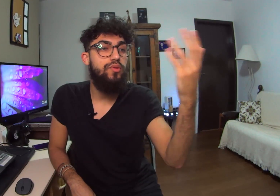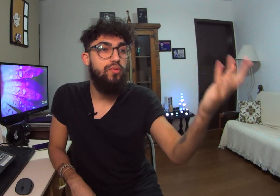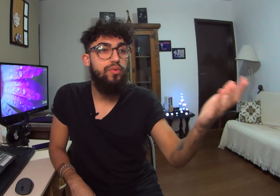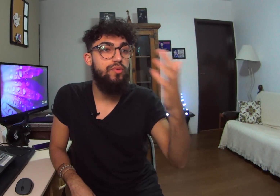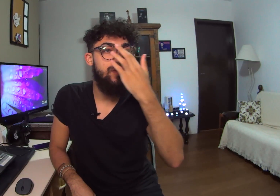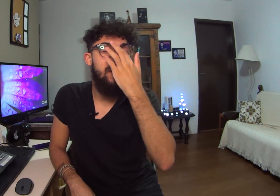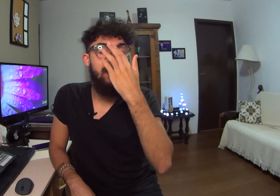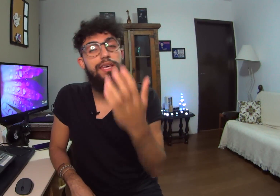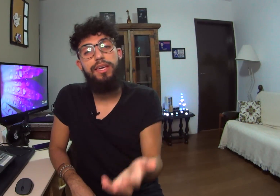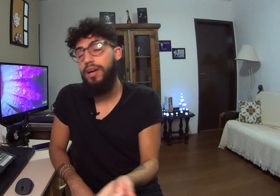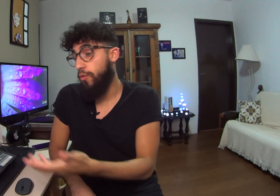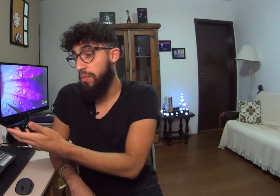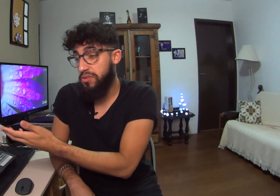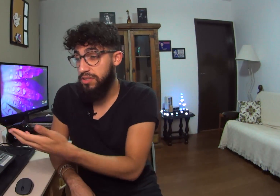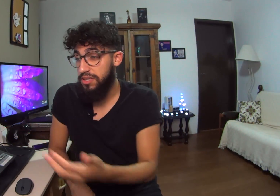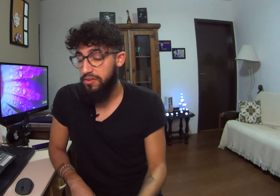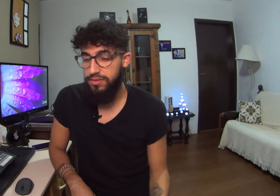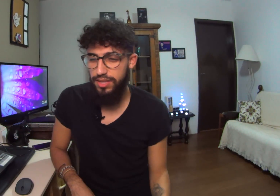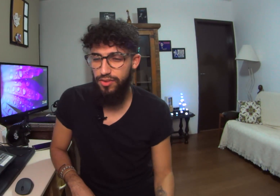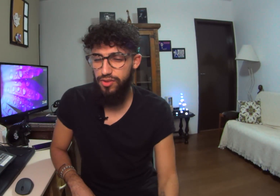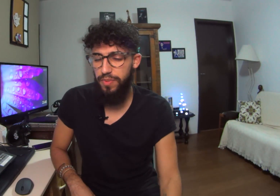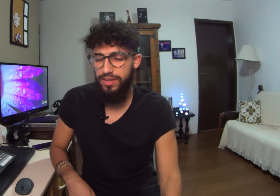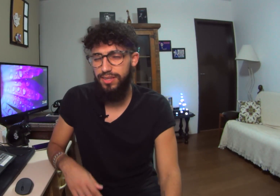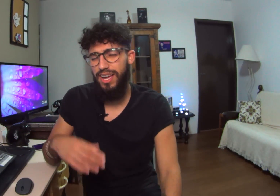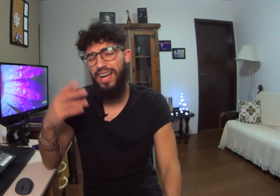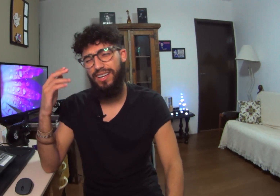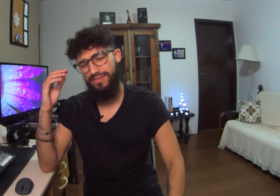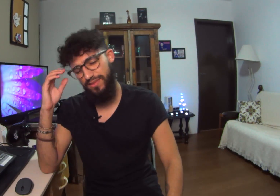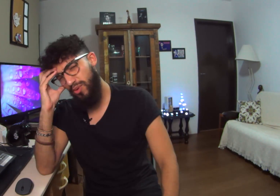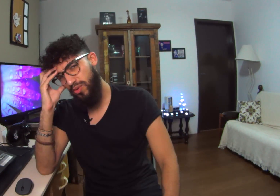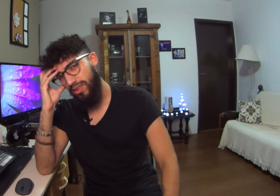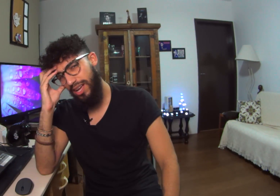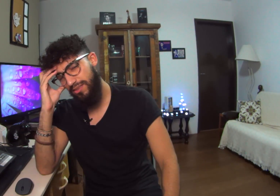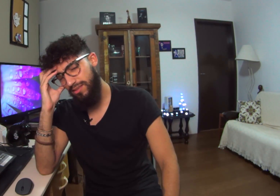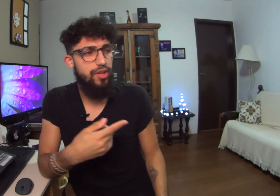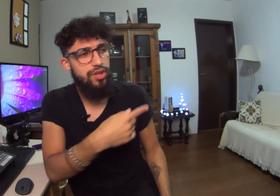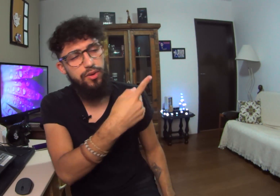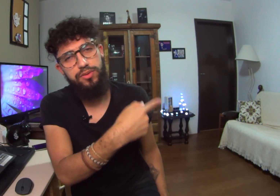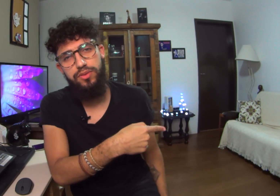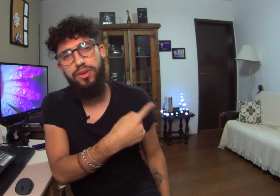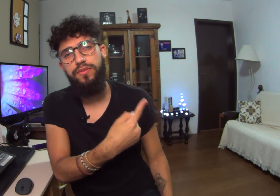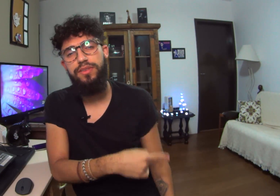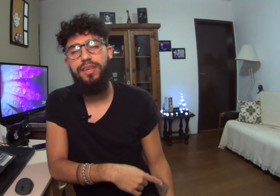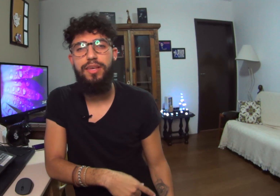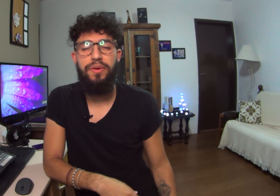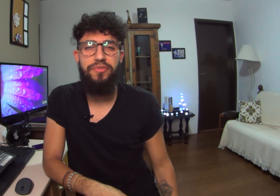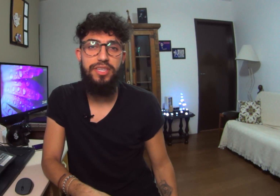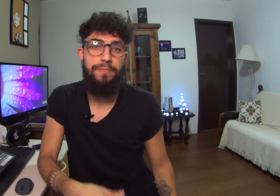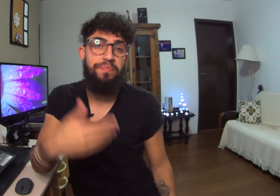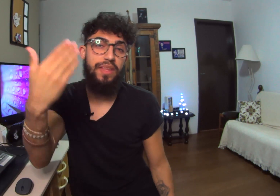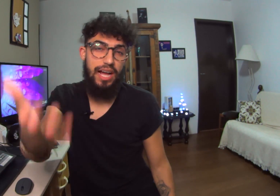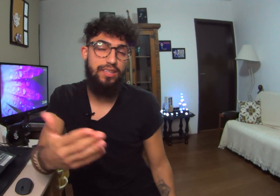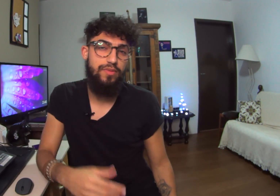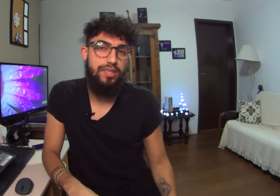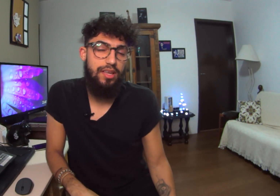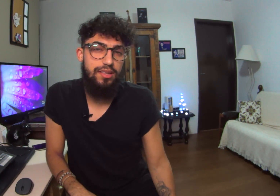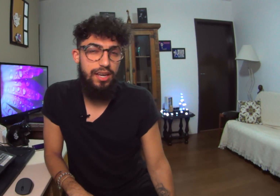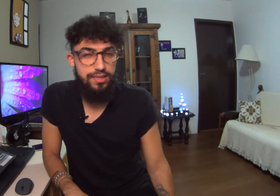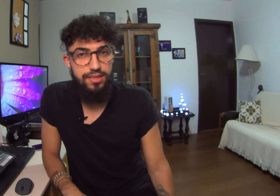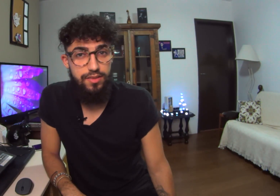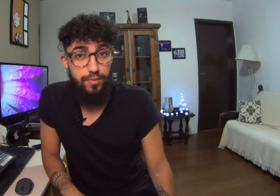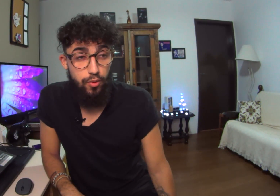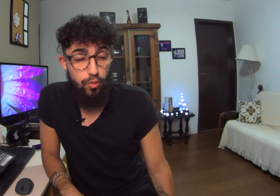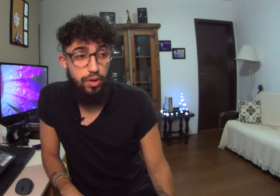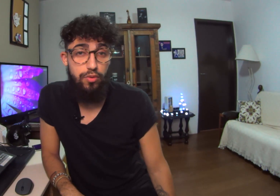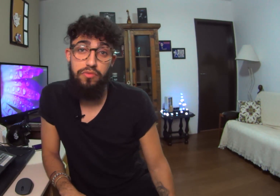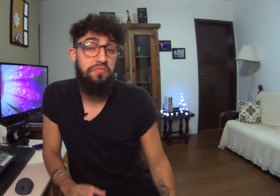tantos absurdos que algumas coisas acontecem e a gente pensa assim, ah, é o Bolsonaro. Vou deixar outros 2 vídeos aqui pra você. Caso você tenha